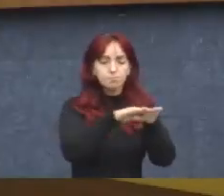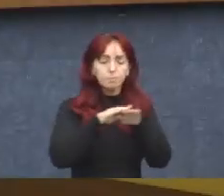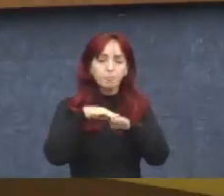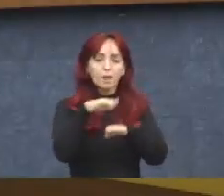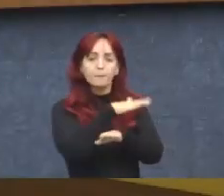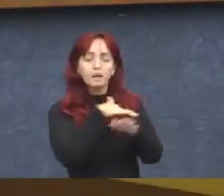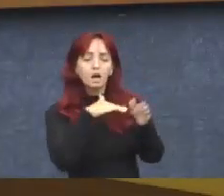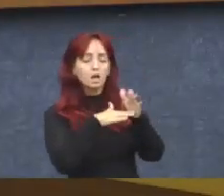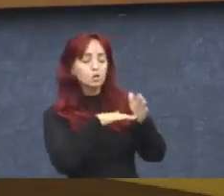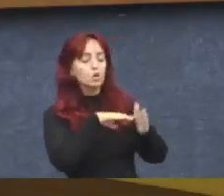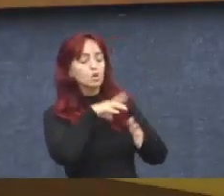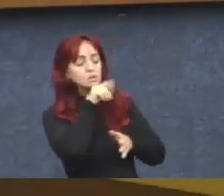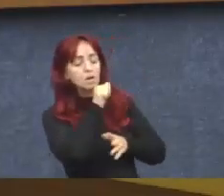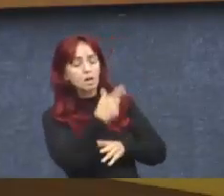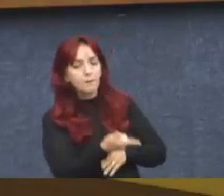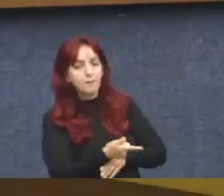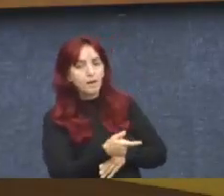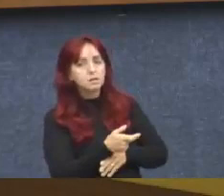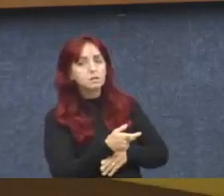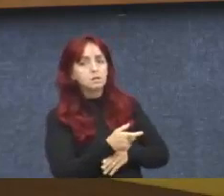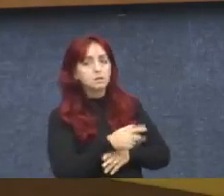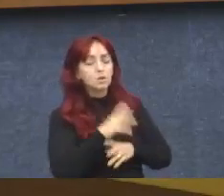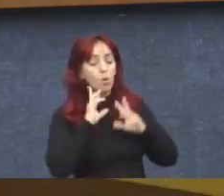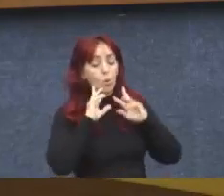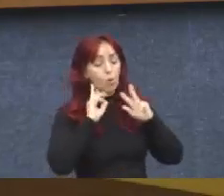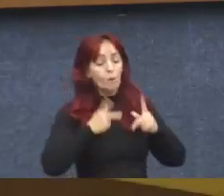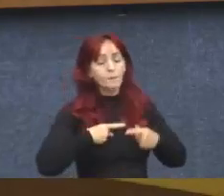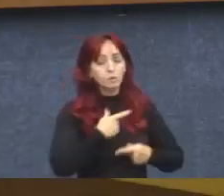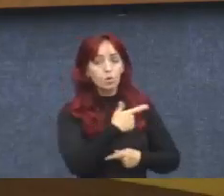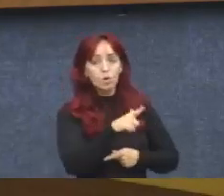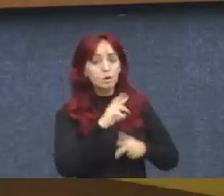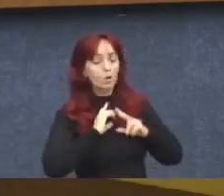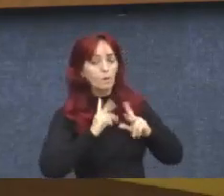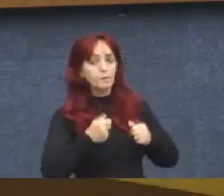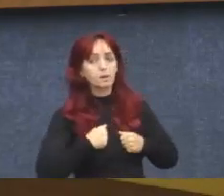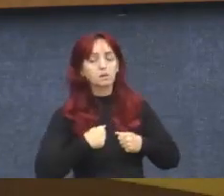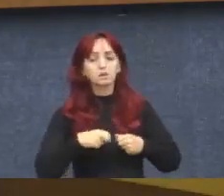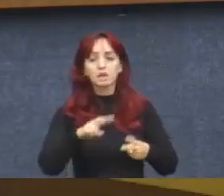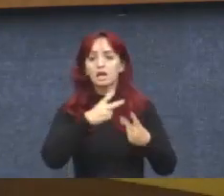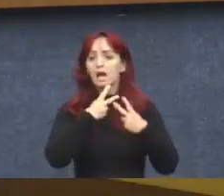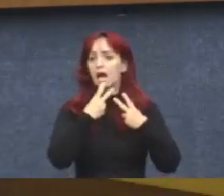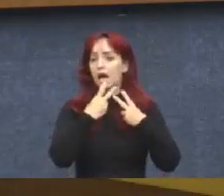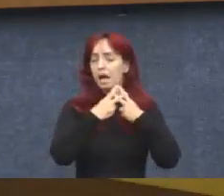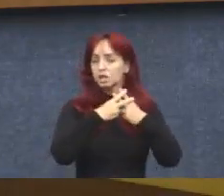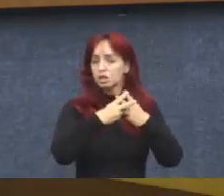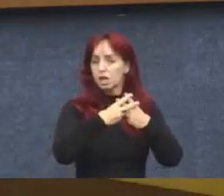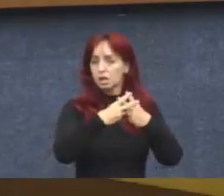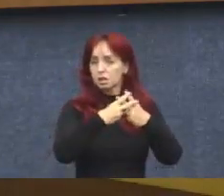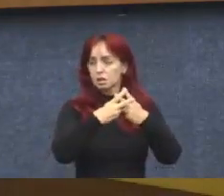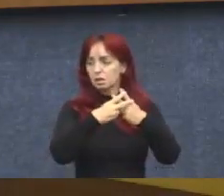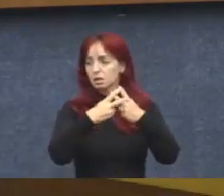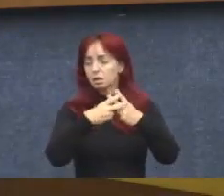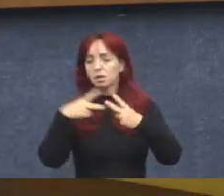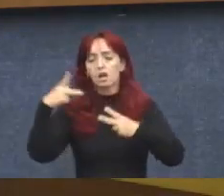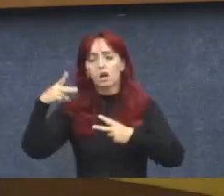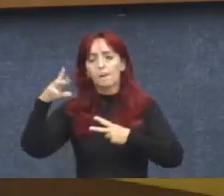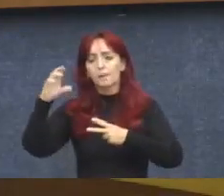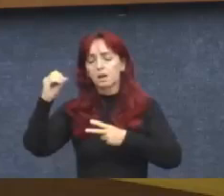animais humanos e não humanos. E, no final, tem a hashtag Pedro e Bruno, aprova